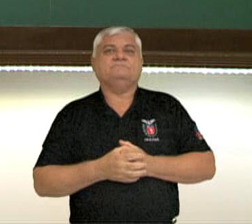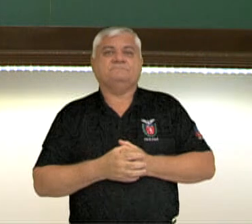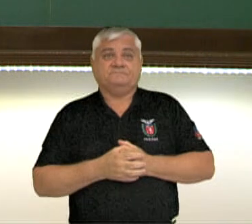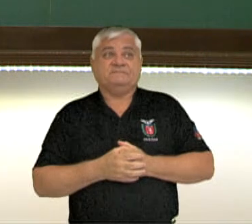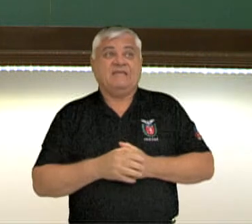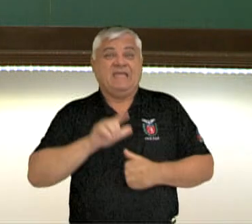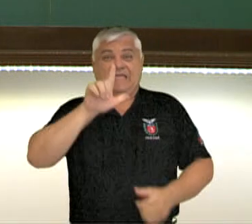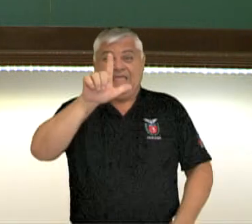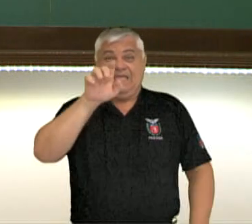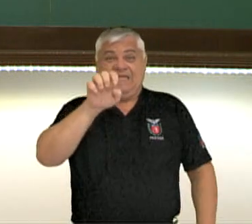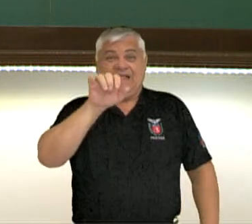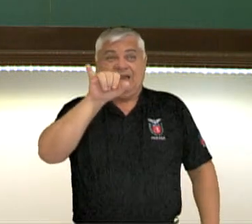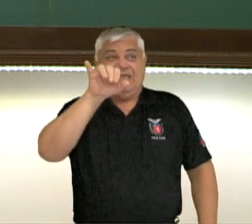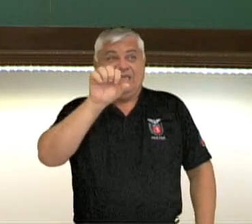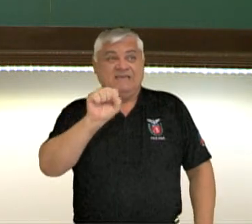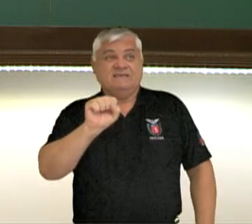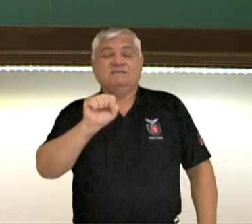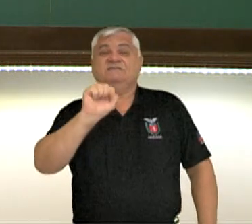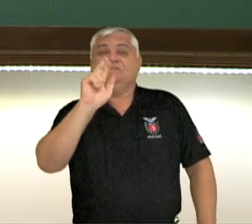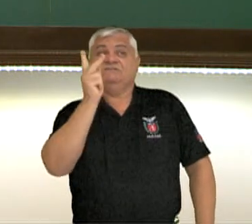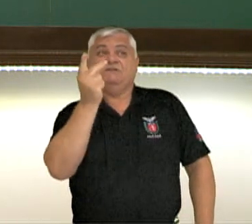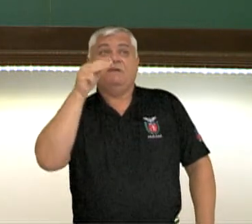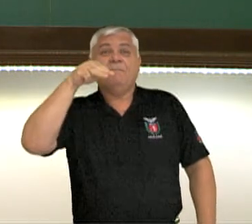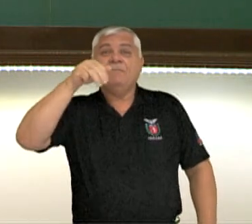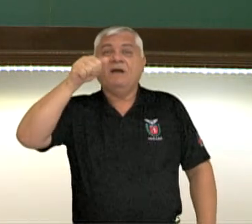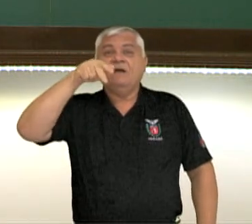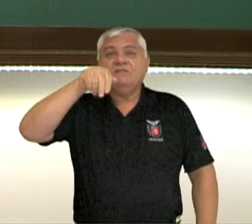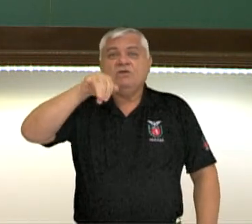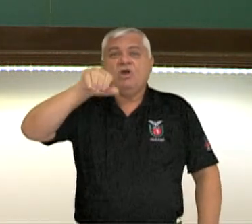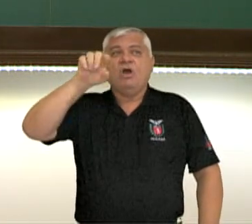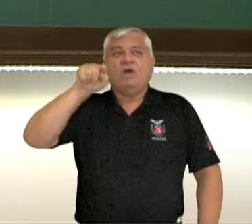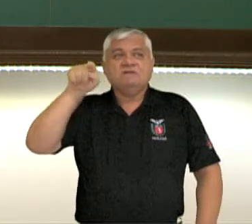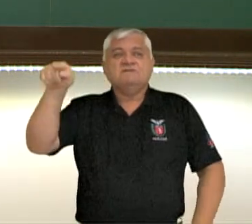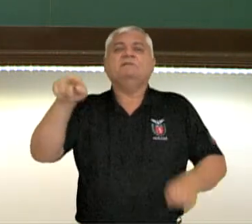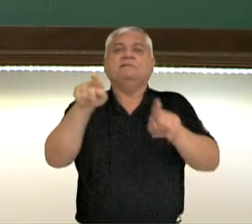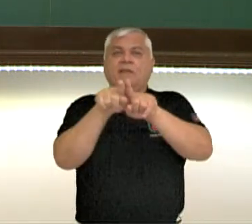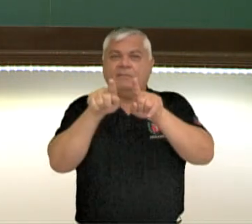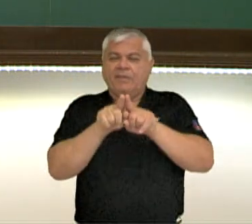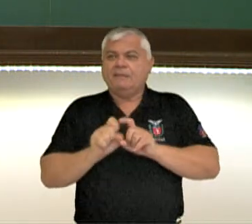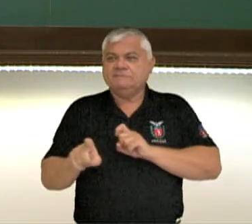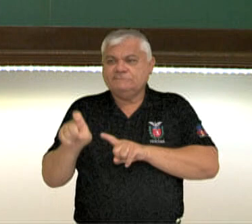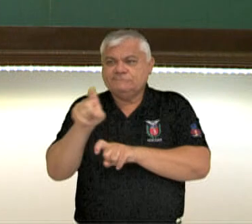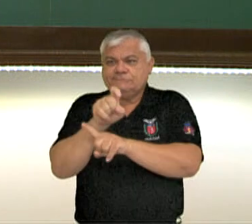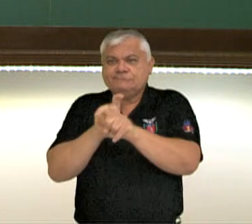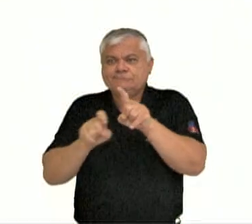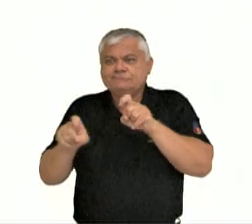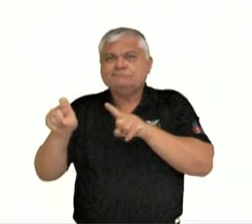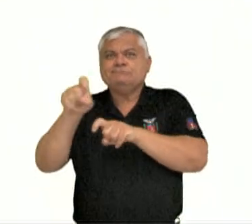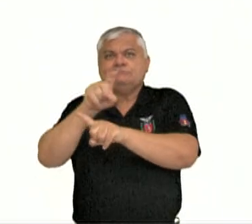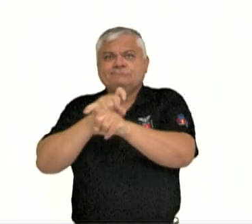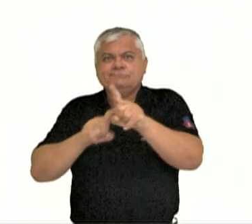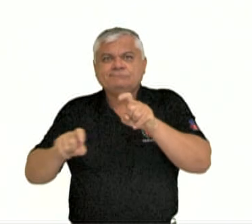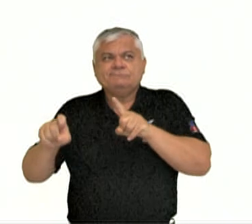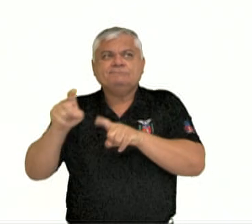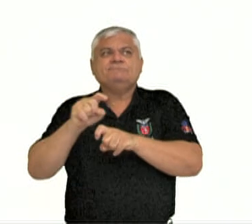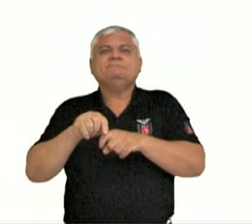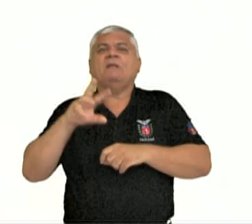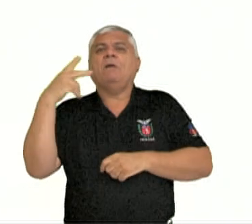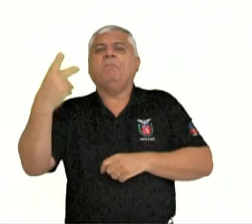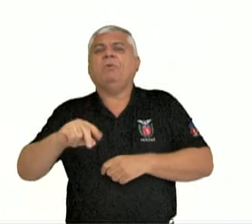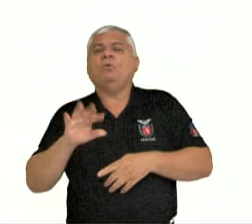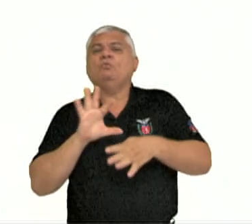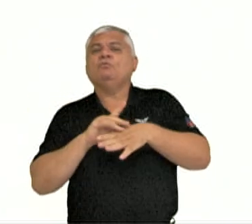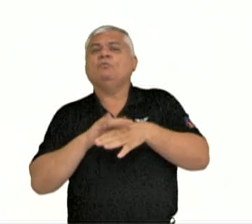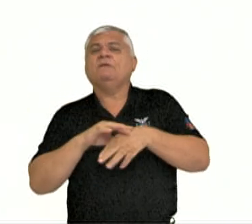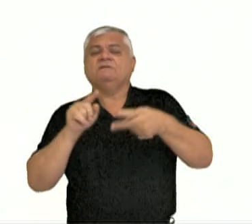Leishmaniose, uma outra doença ocasionada por um flagelado, também possui uma grande mitocôndria. Causa então dois tipos